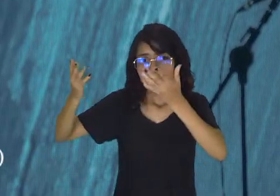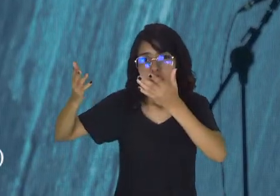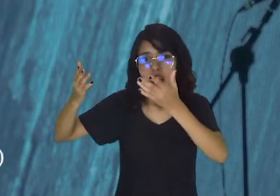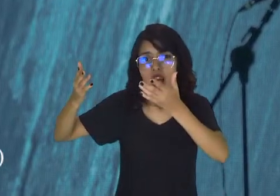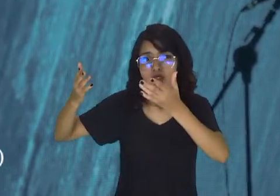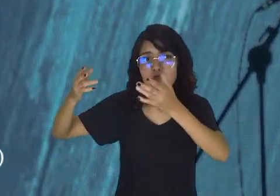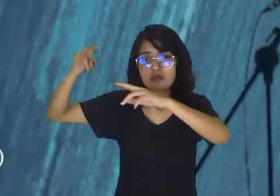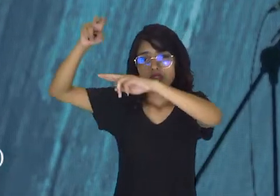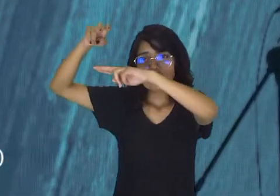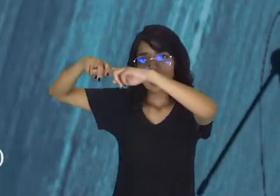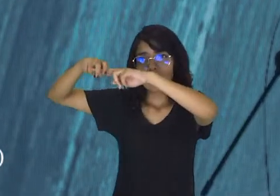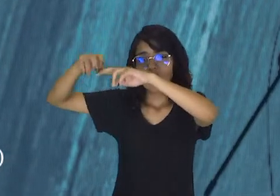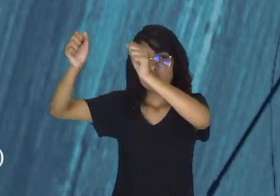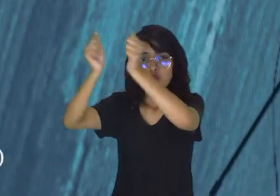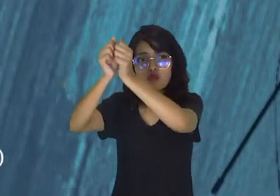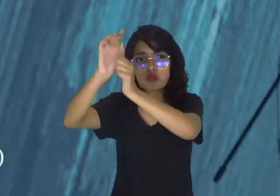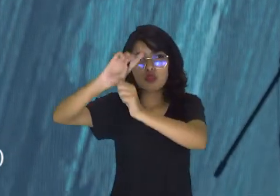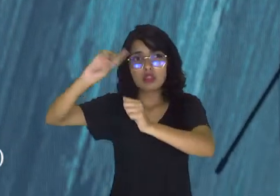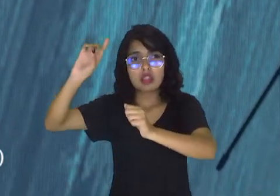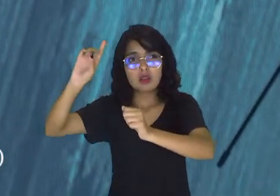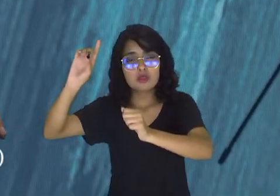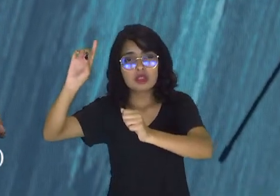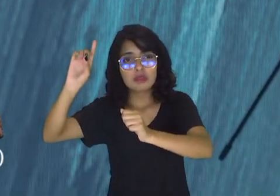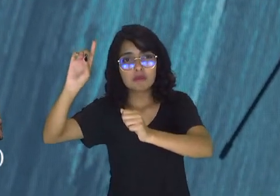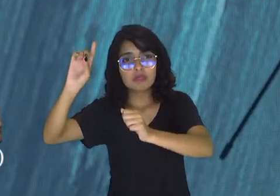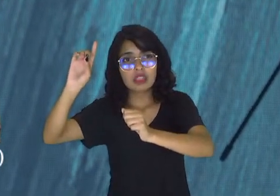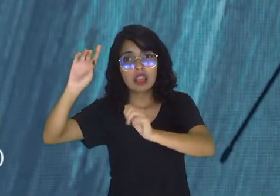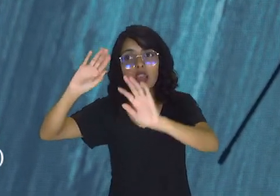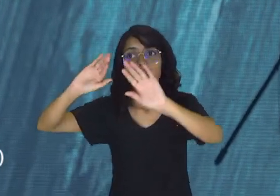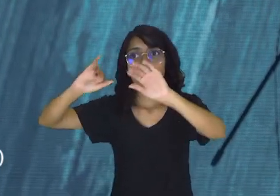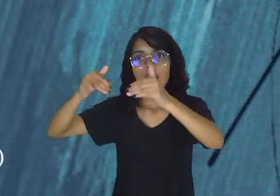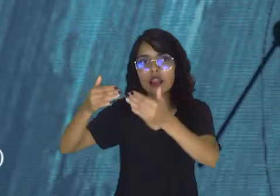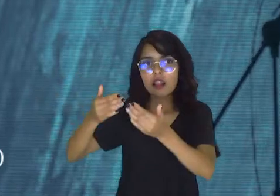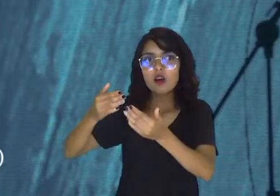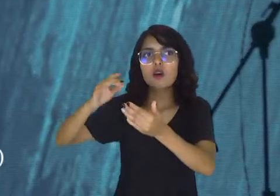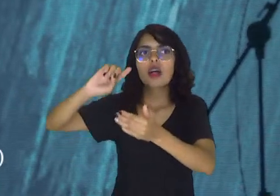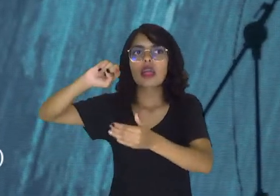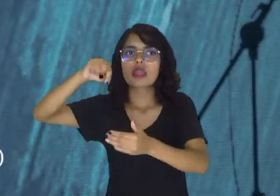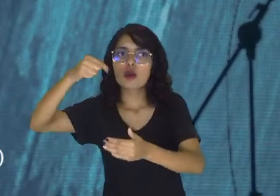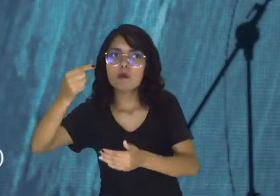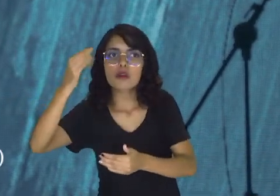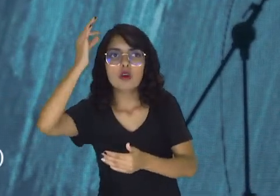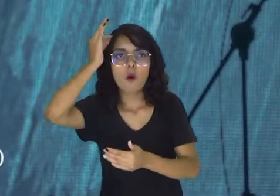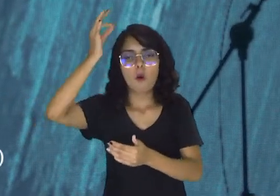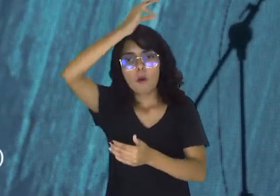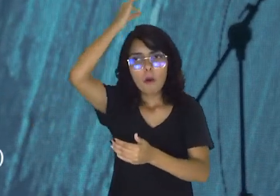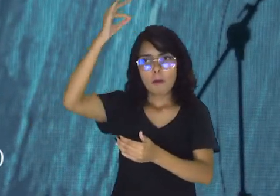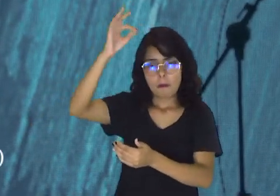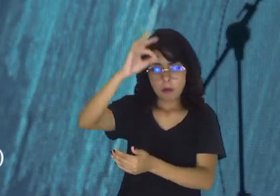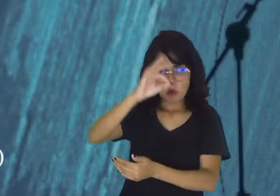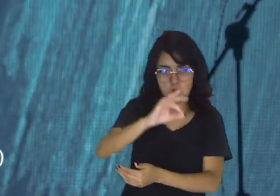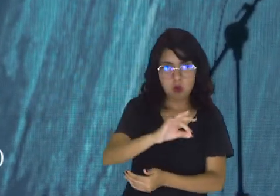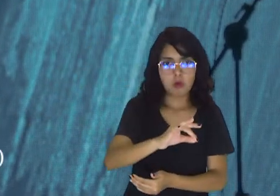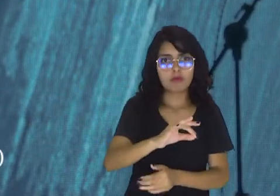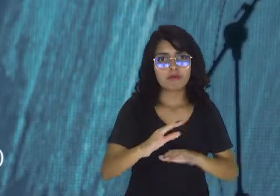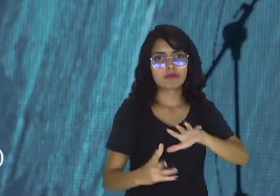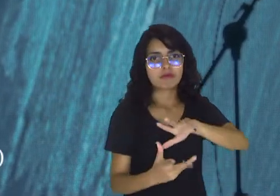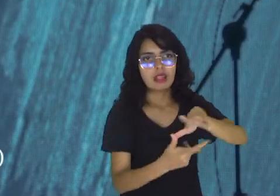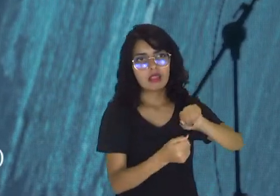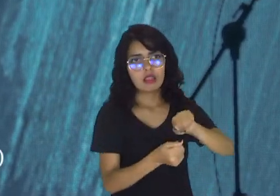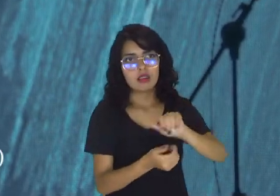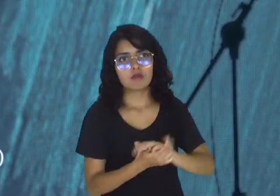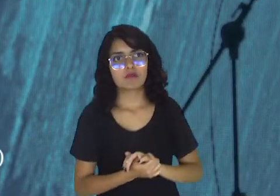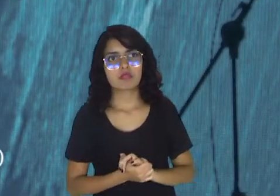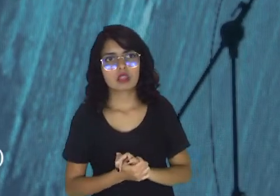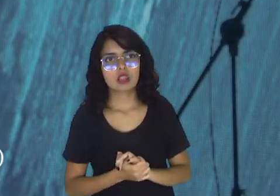Deus, e que foi enviado de volta pelo Espírito Santo de Deus. Eu quero dizer para você, irmãos, qualquer fé que não crê que Cristo